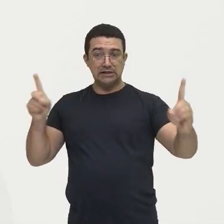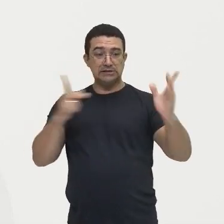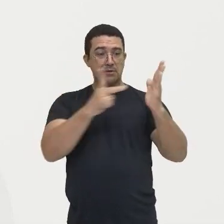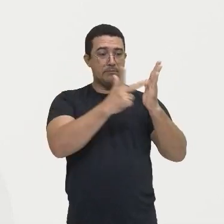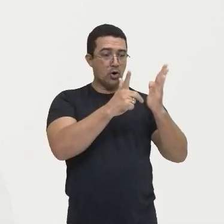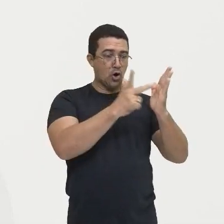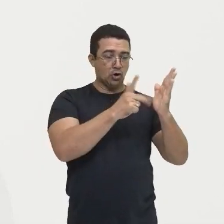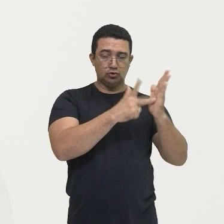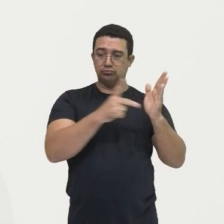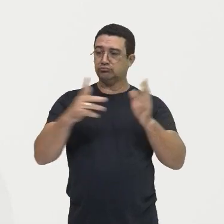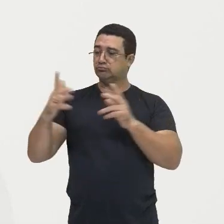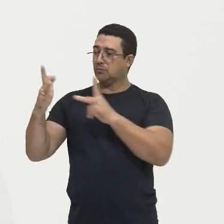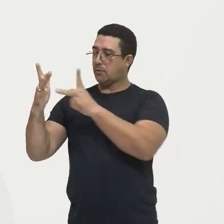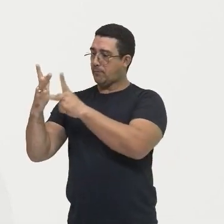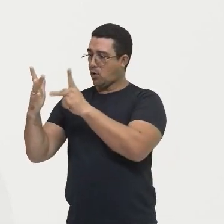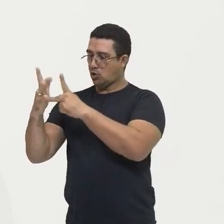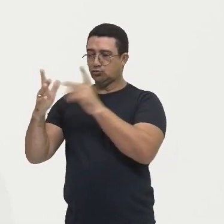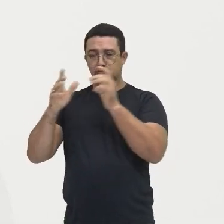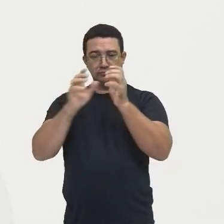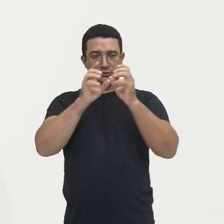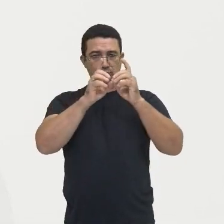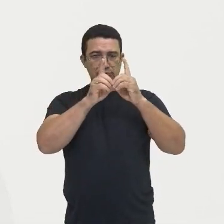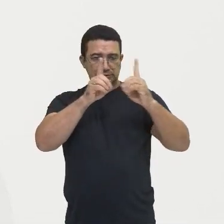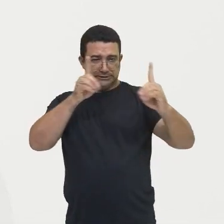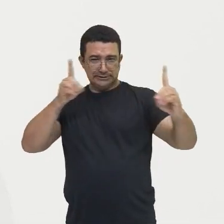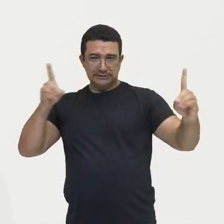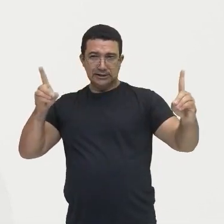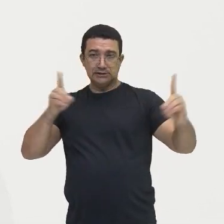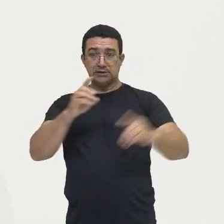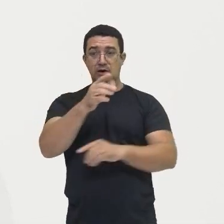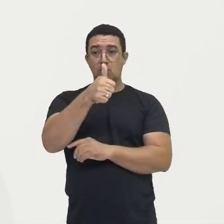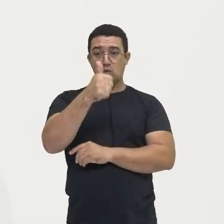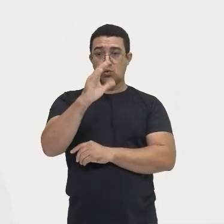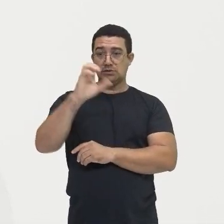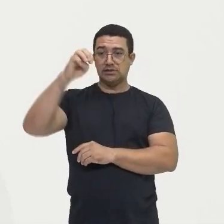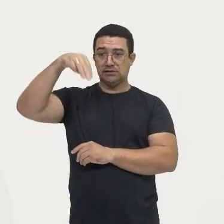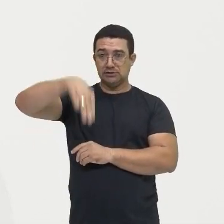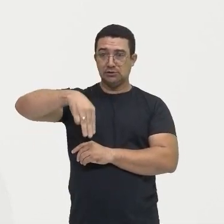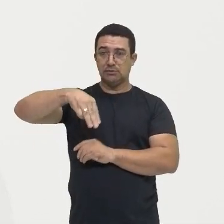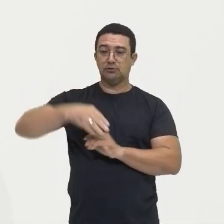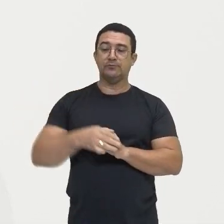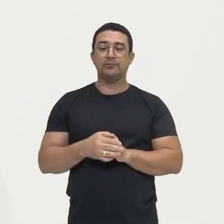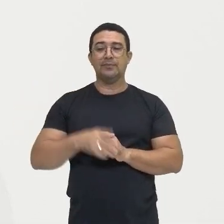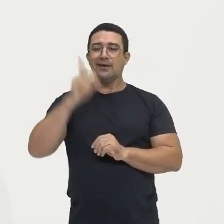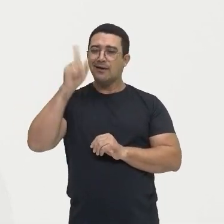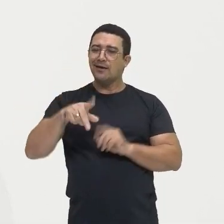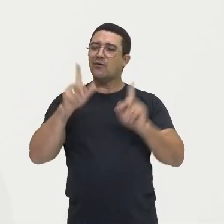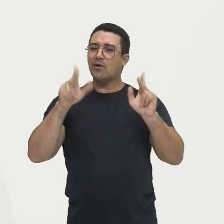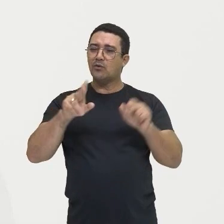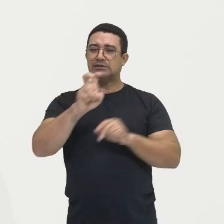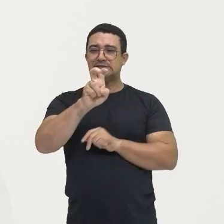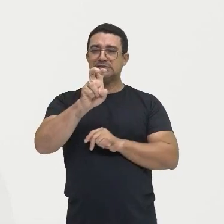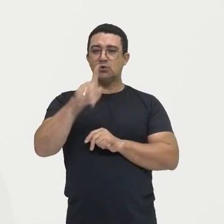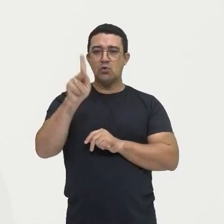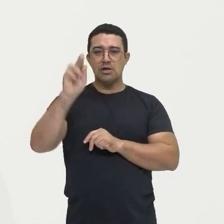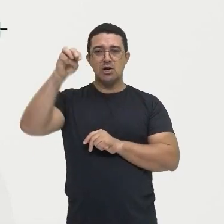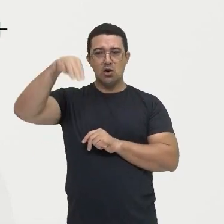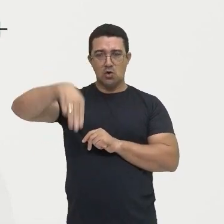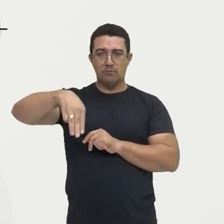outro, ela tem 1 centímetro. Então, 1 centímetro aqui equivale a 5